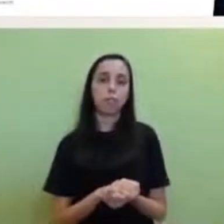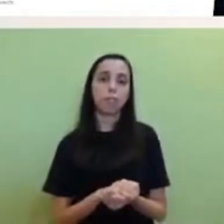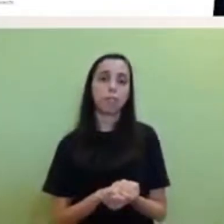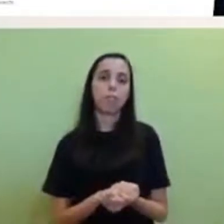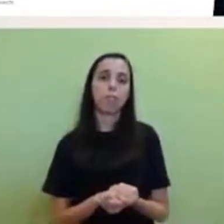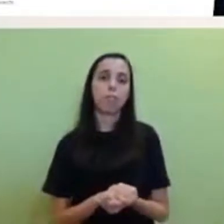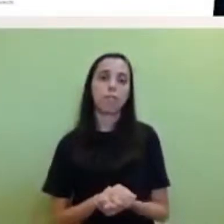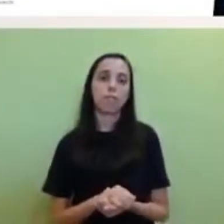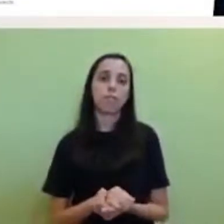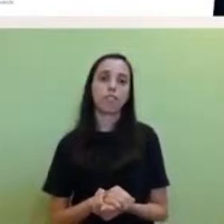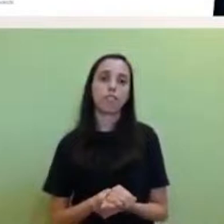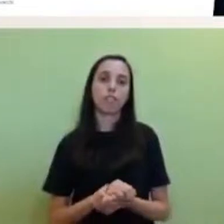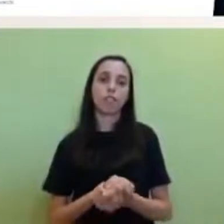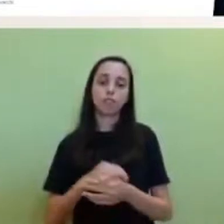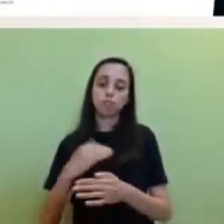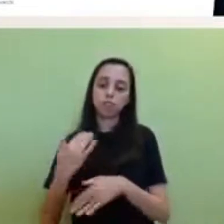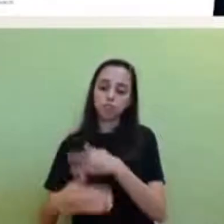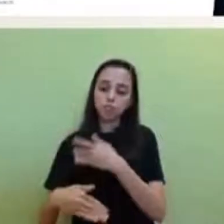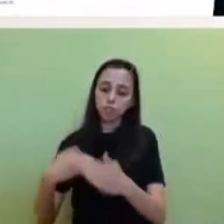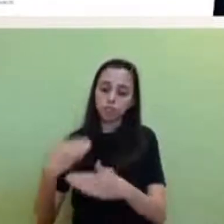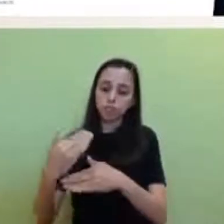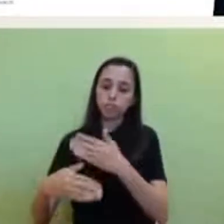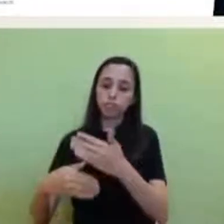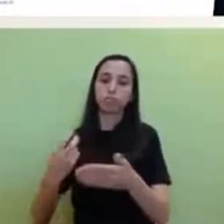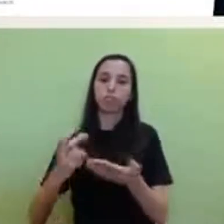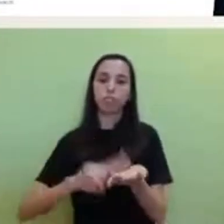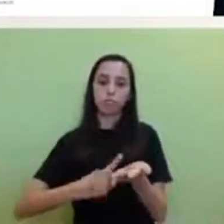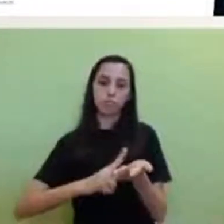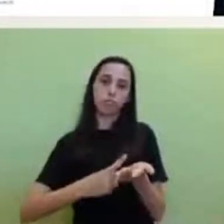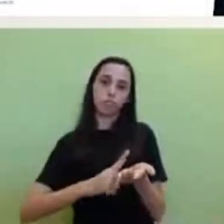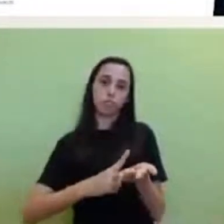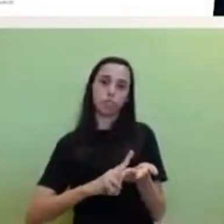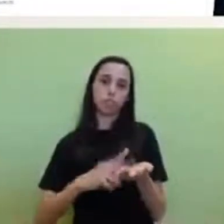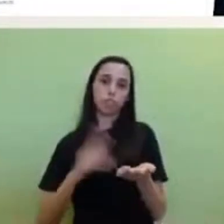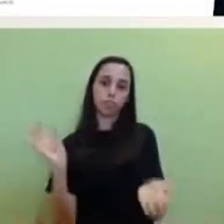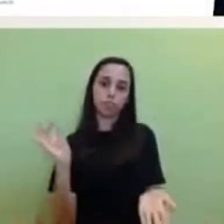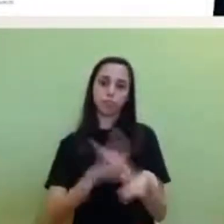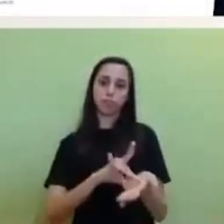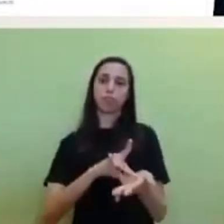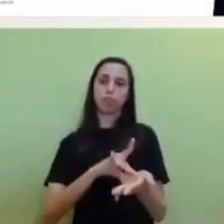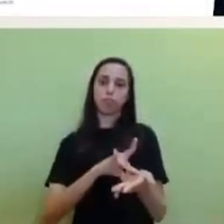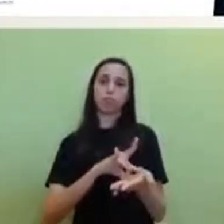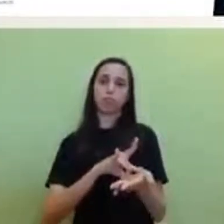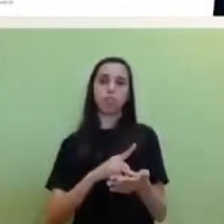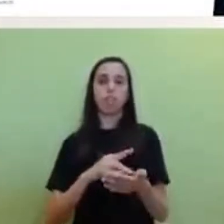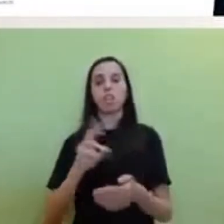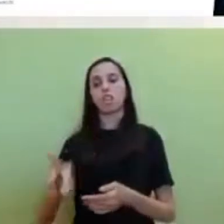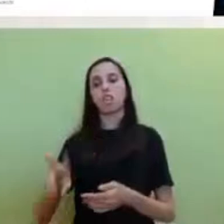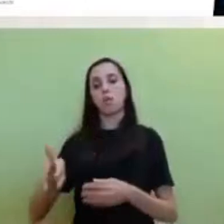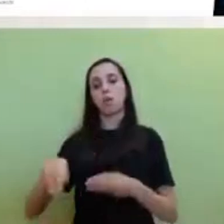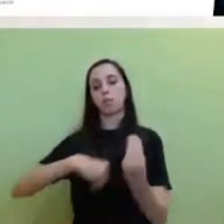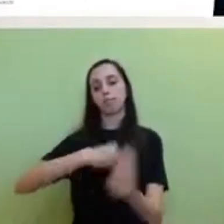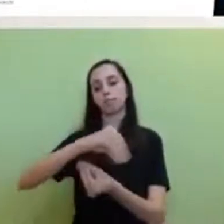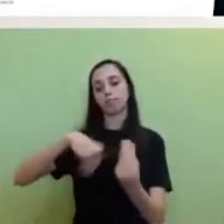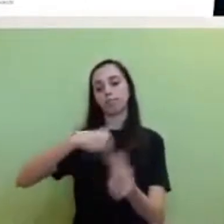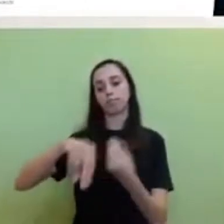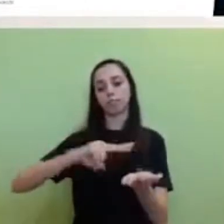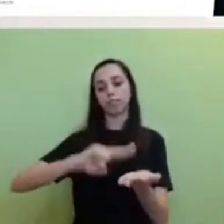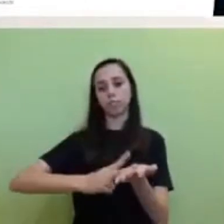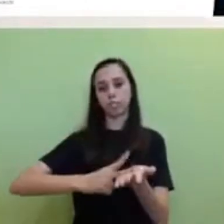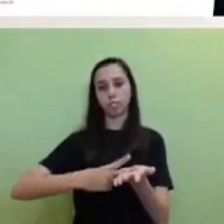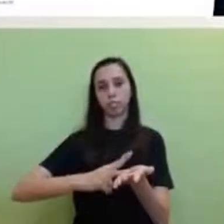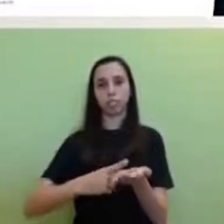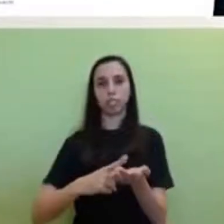seria um processo de tradução de fato, não um processo de tradução mista, como é no caso da tradução